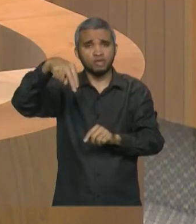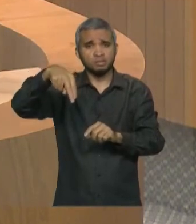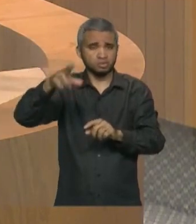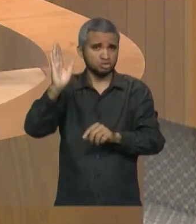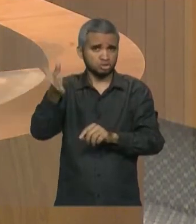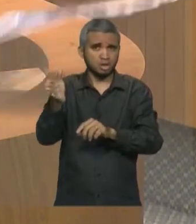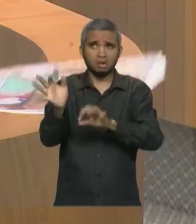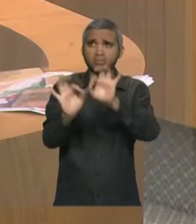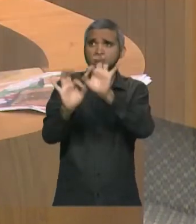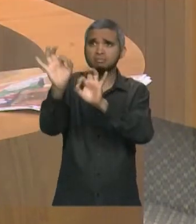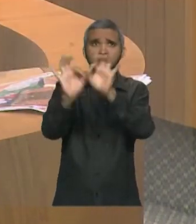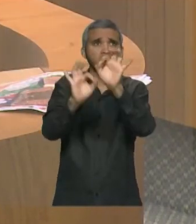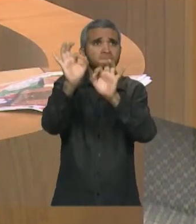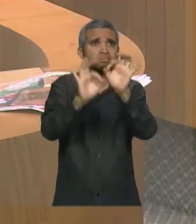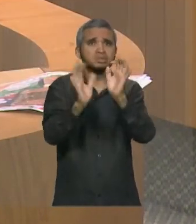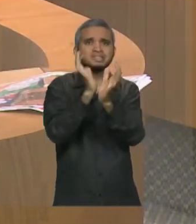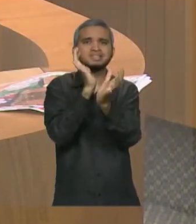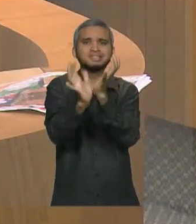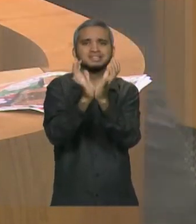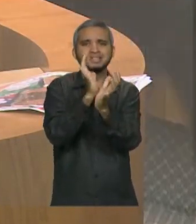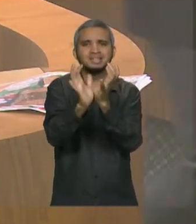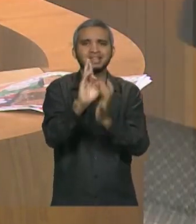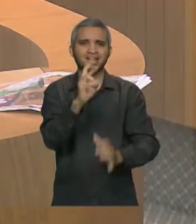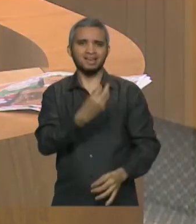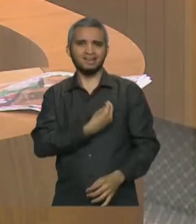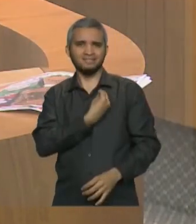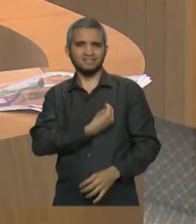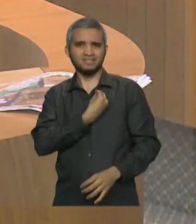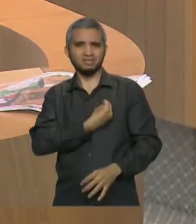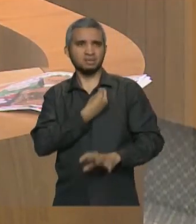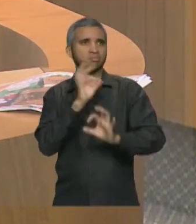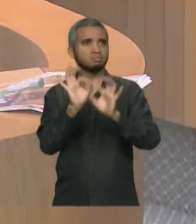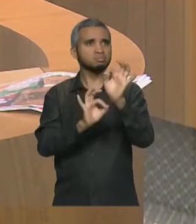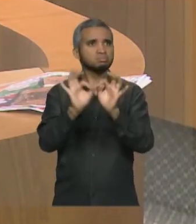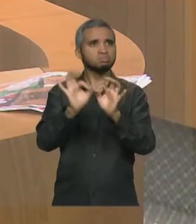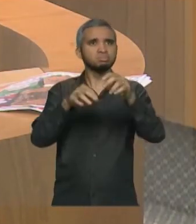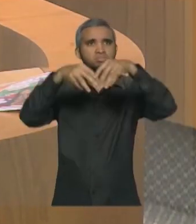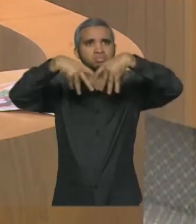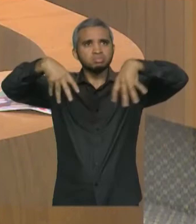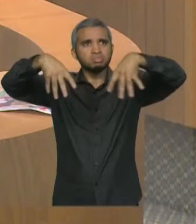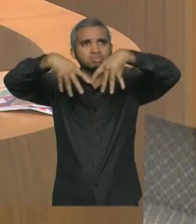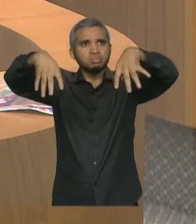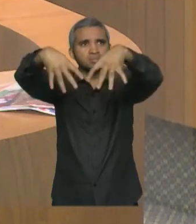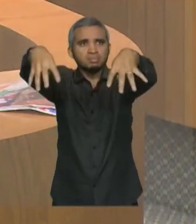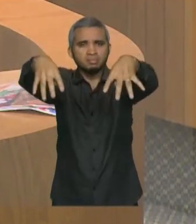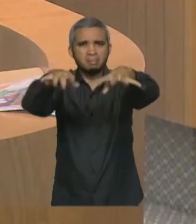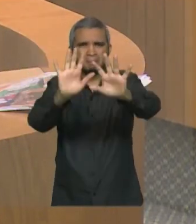desde novembro, e a licitação será somente amanhã, às 10 horas da